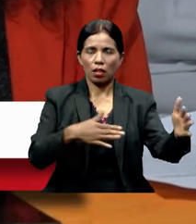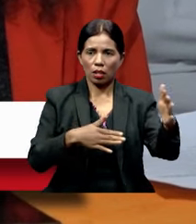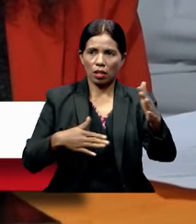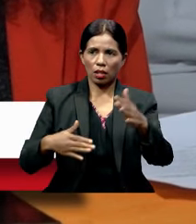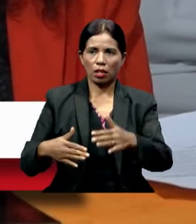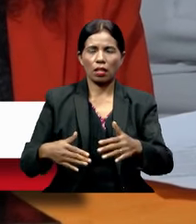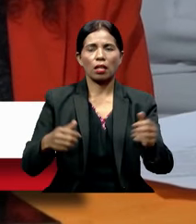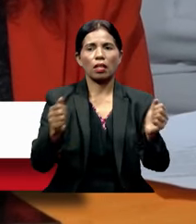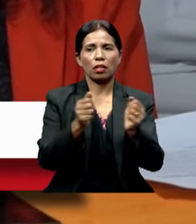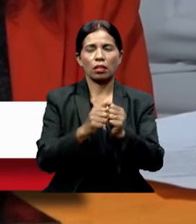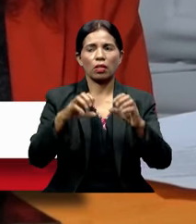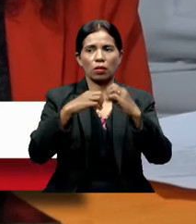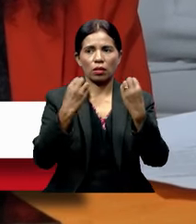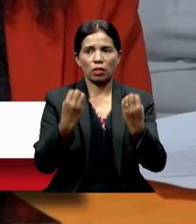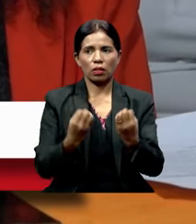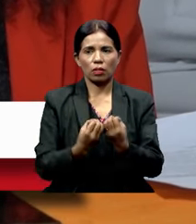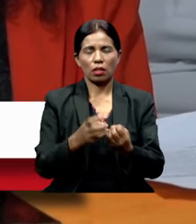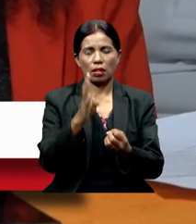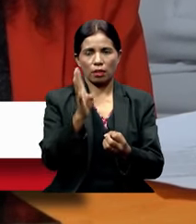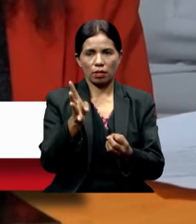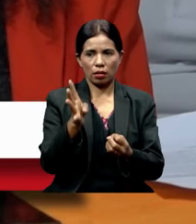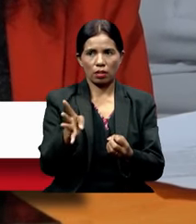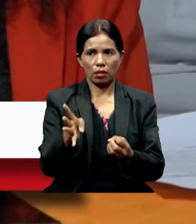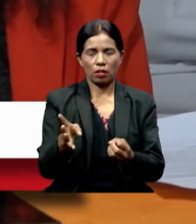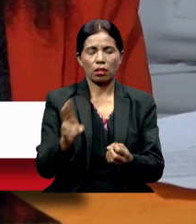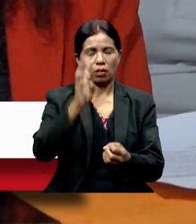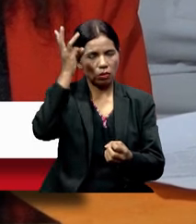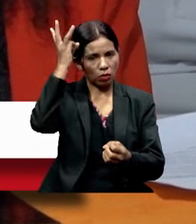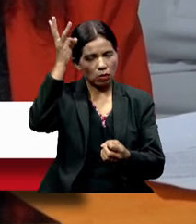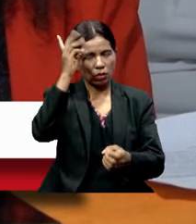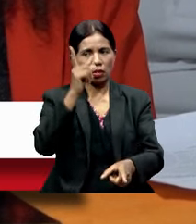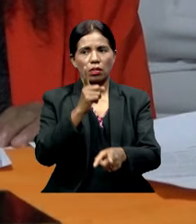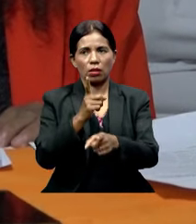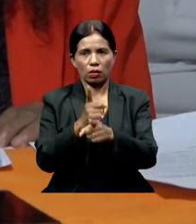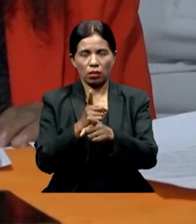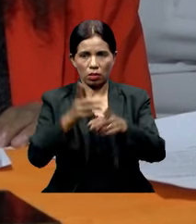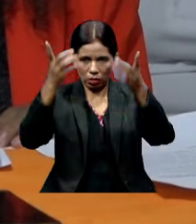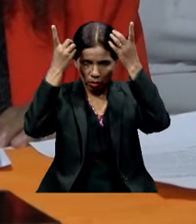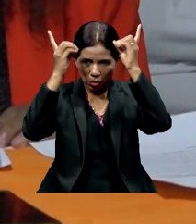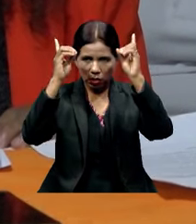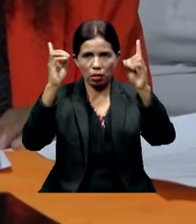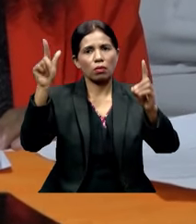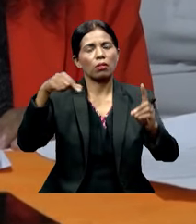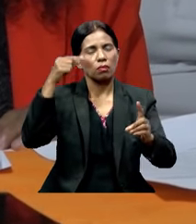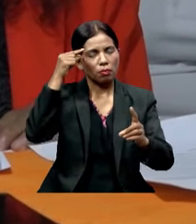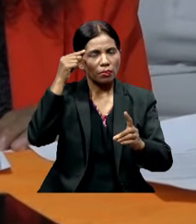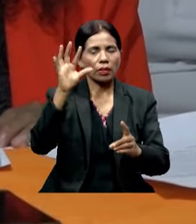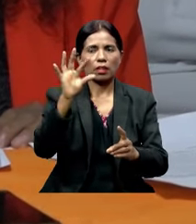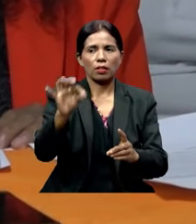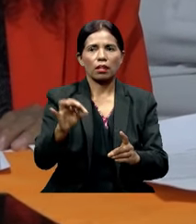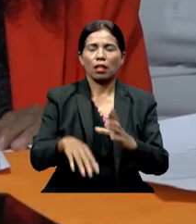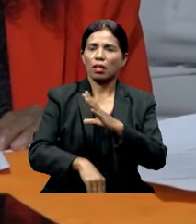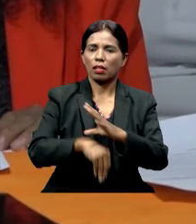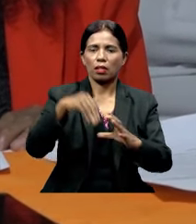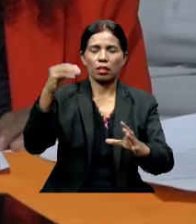no hamahan organização hat nulu preocupa teptebes ho decisão governo da CIA nebe hasai